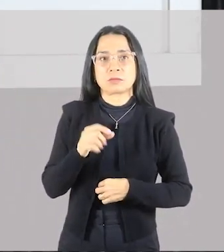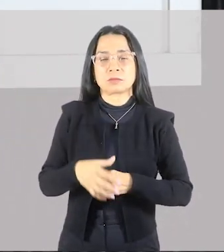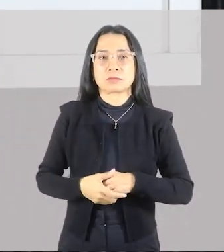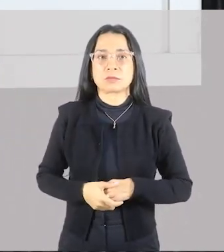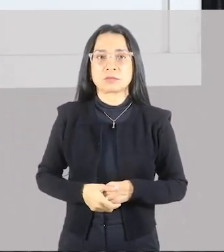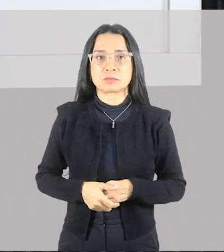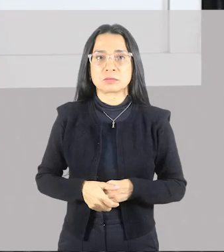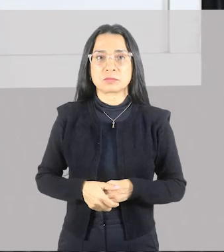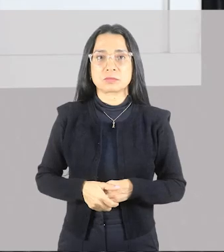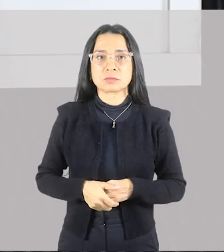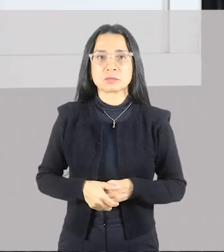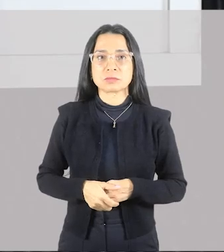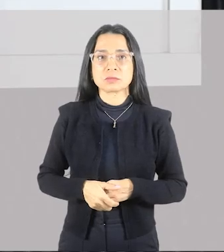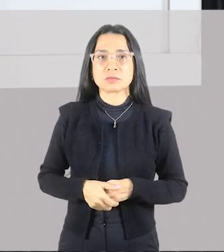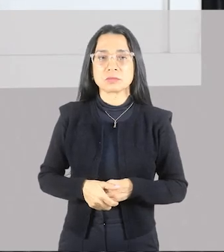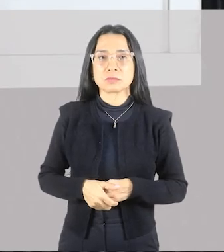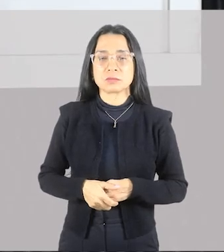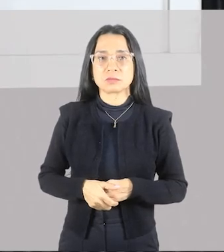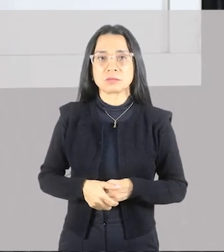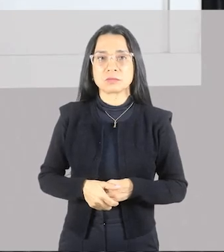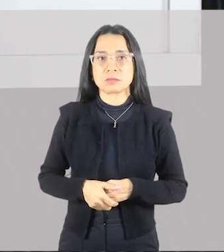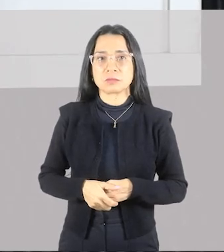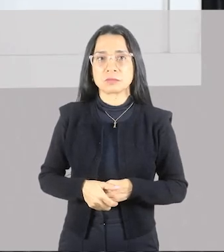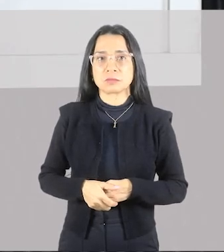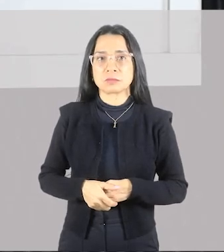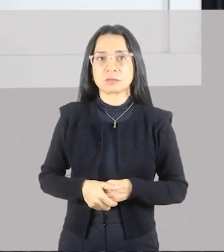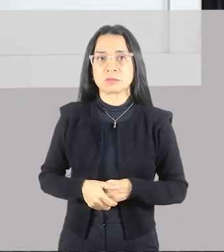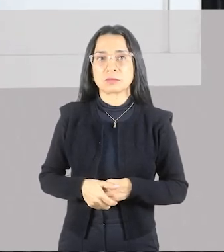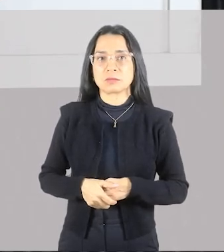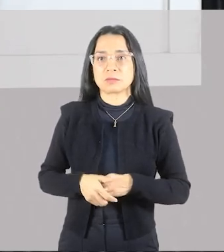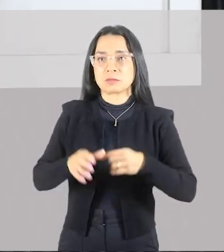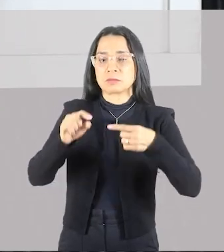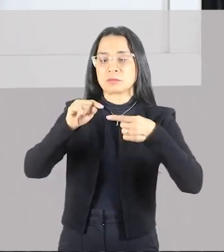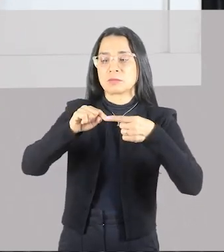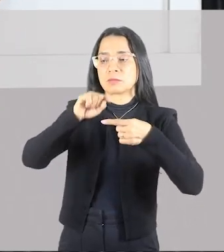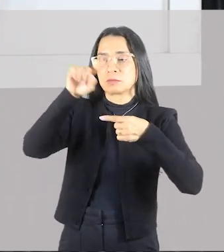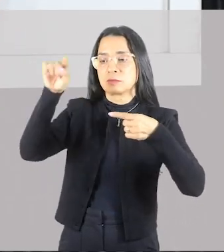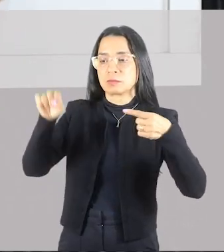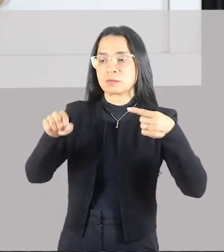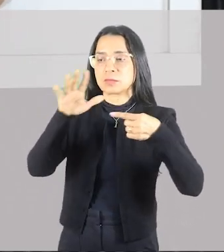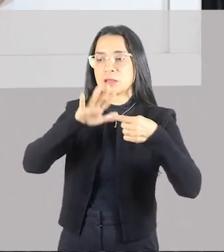semicírculo igual a 3,14